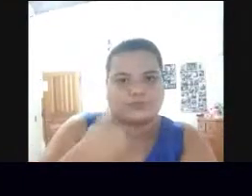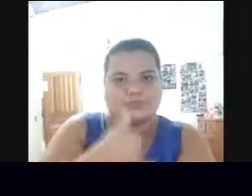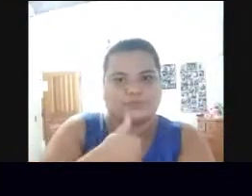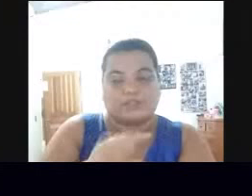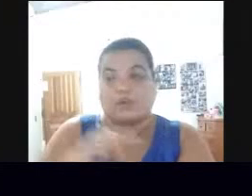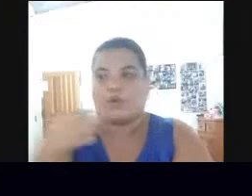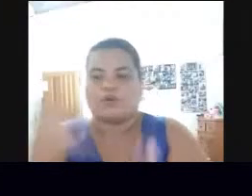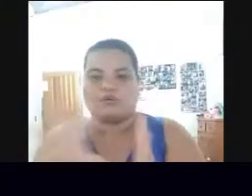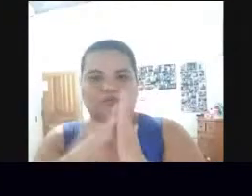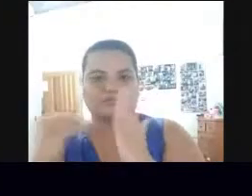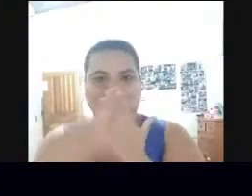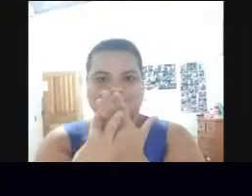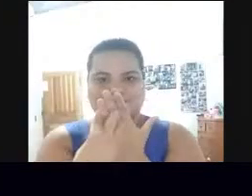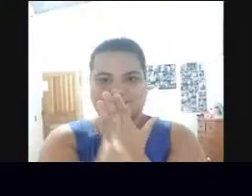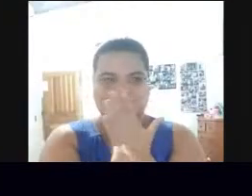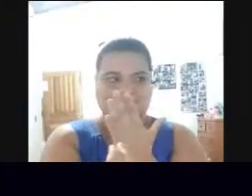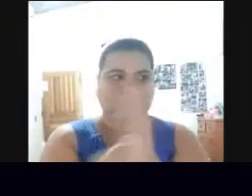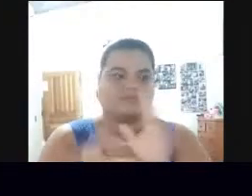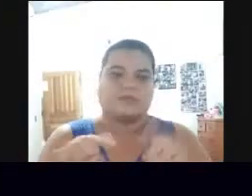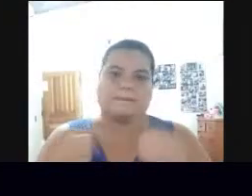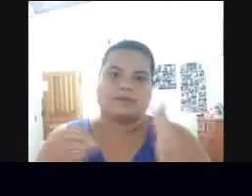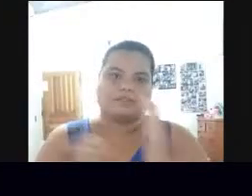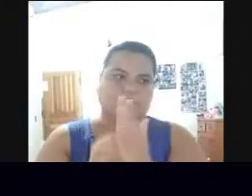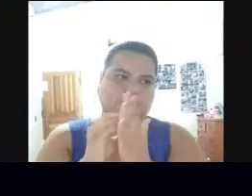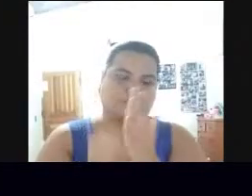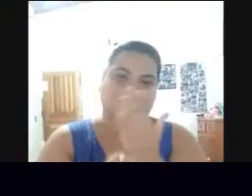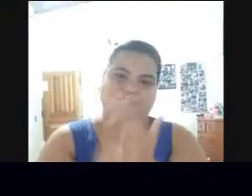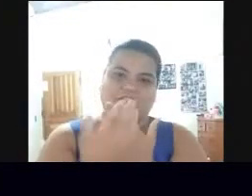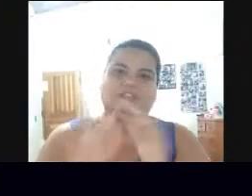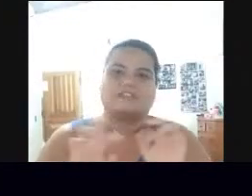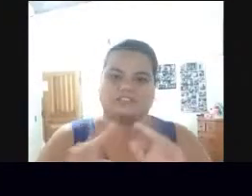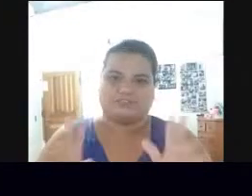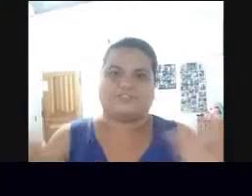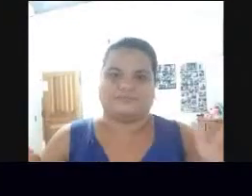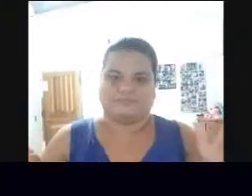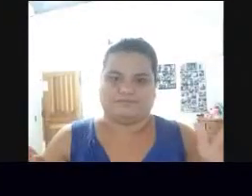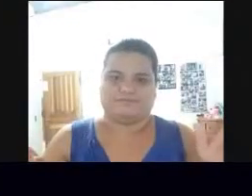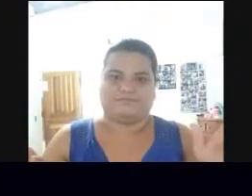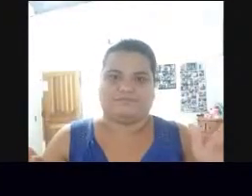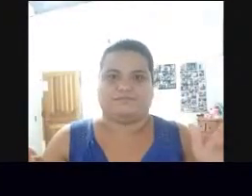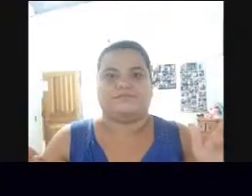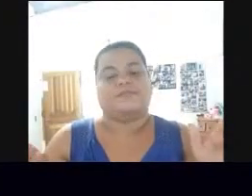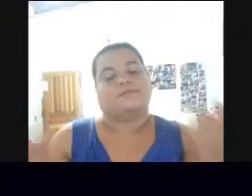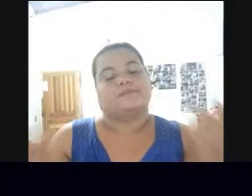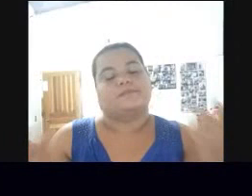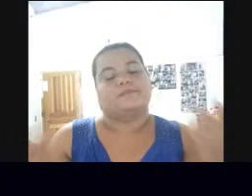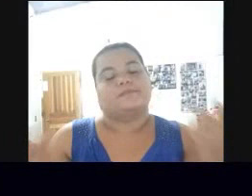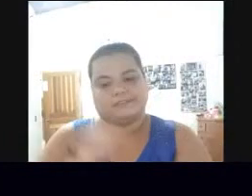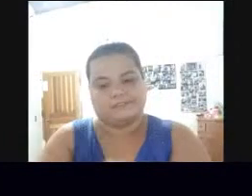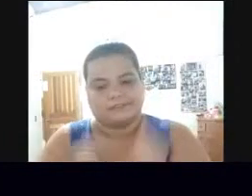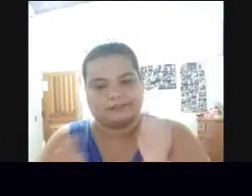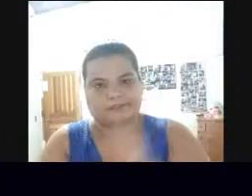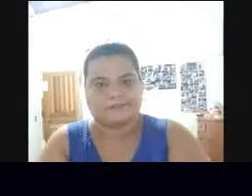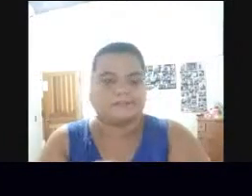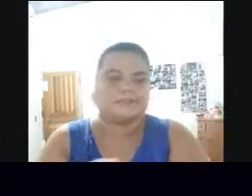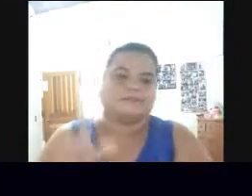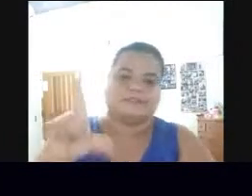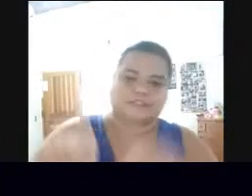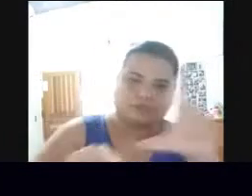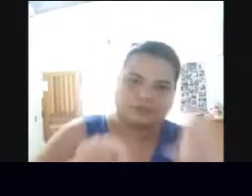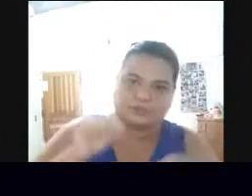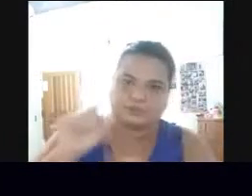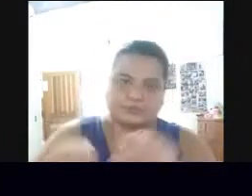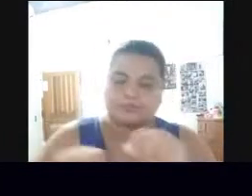carboidratos. Mas o aporte proteico não vai ser do mesmo de um leite de origem animal. Então, a gente vai ter que buscar outras fontes proteicas